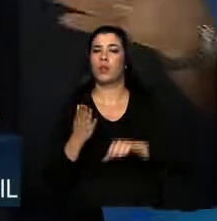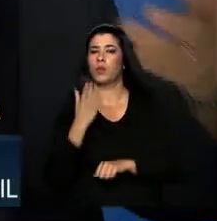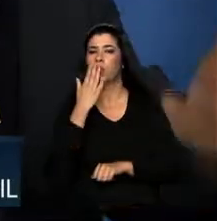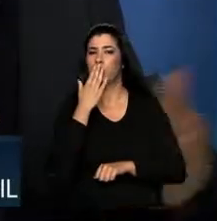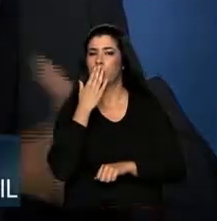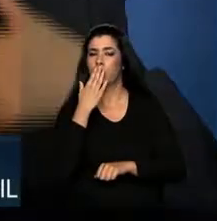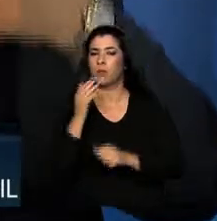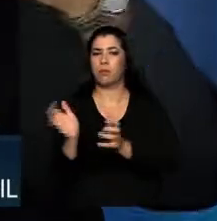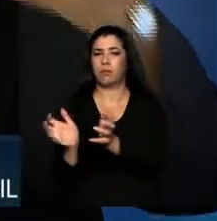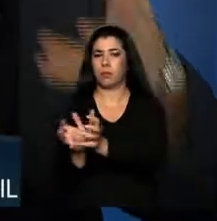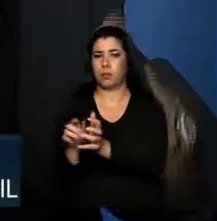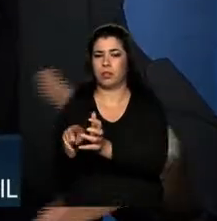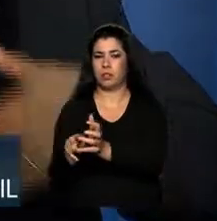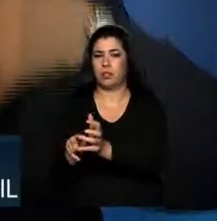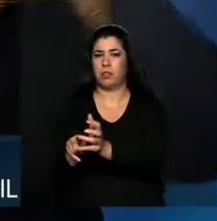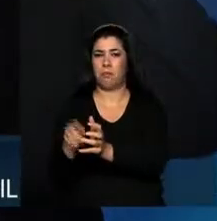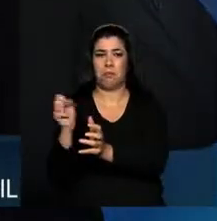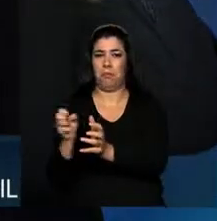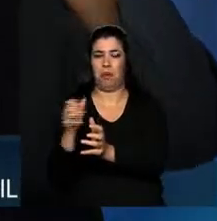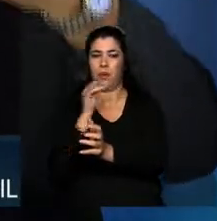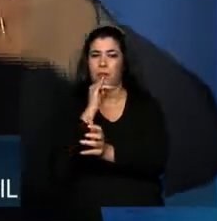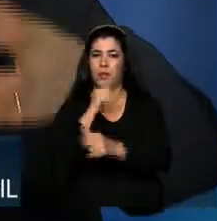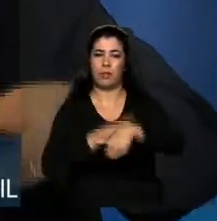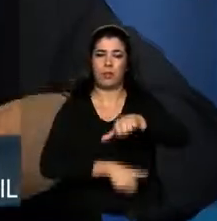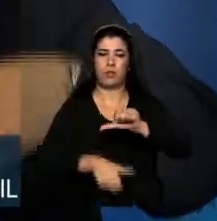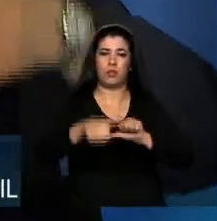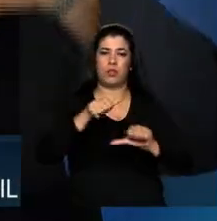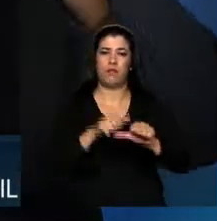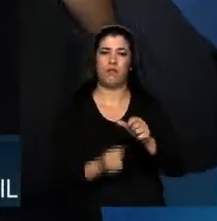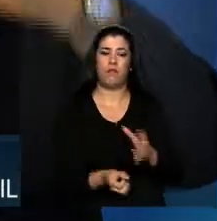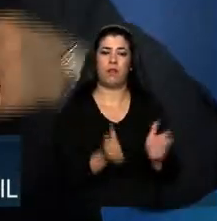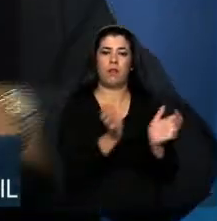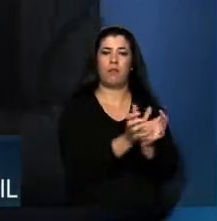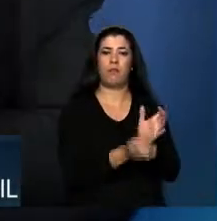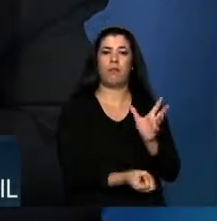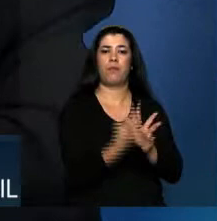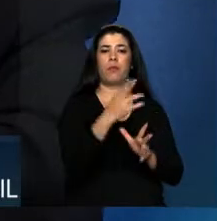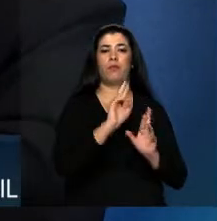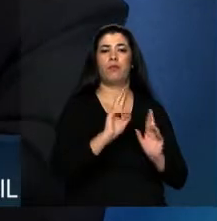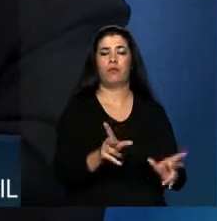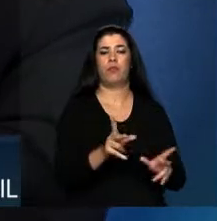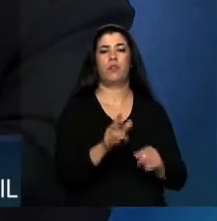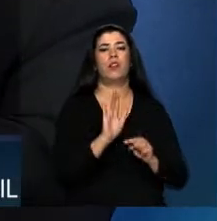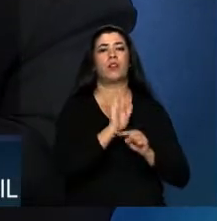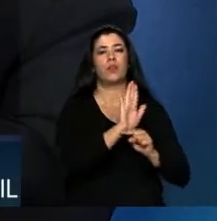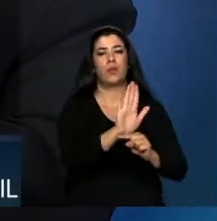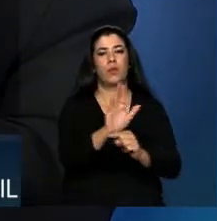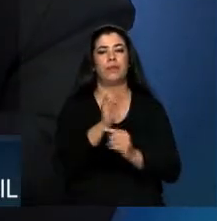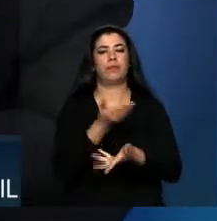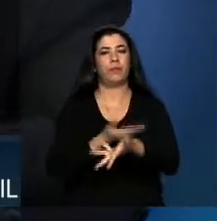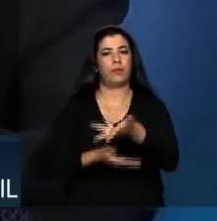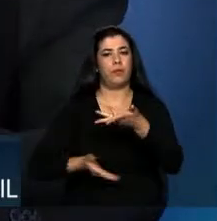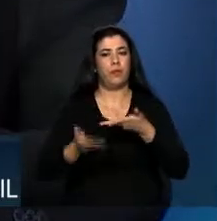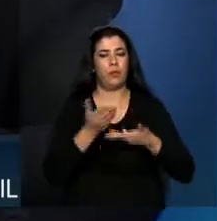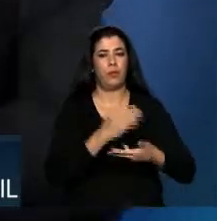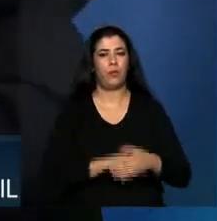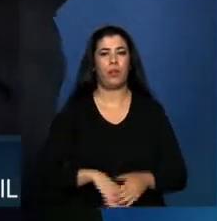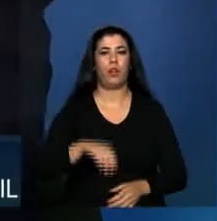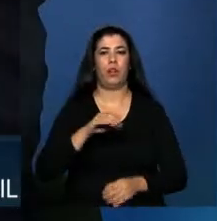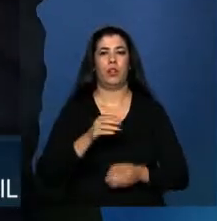agroindústrias familiares, nos assentamentos, através do associativismo, do cooperativismo. Nós